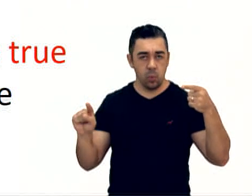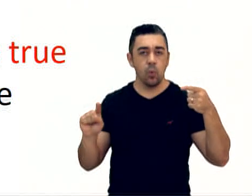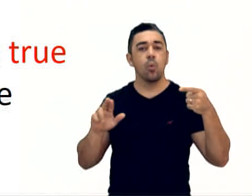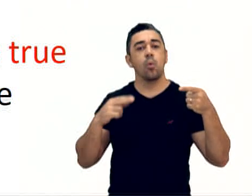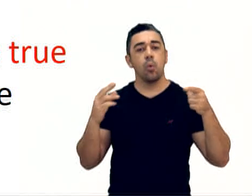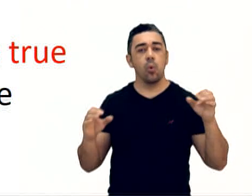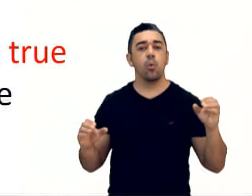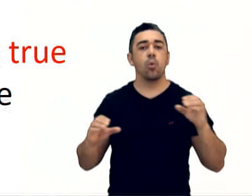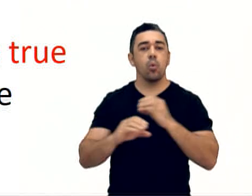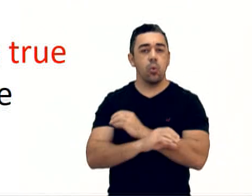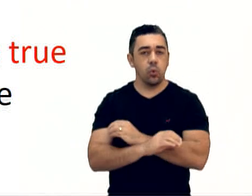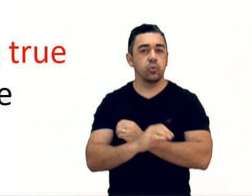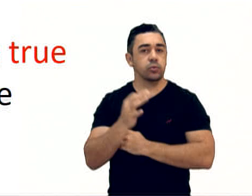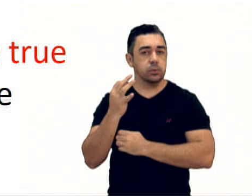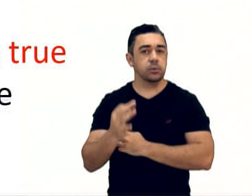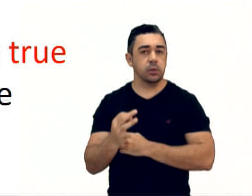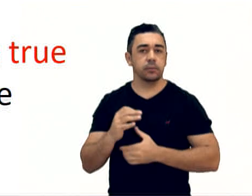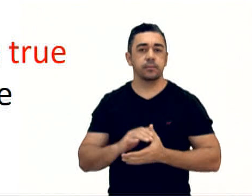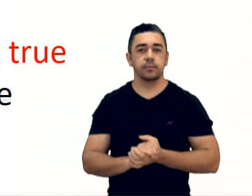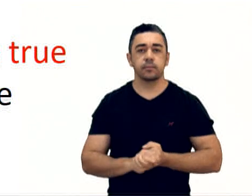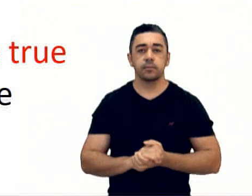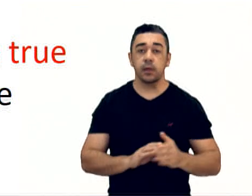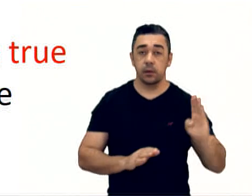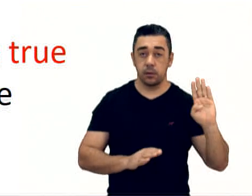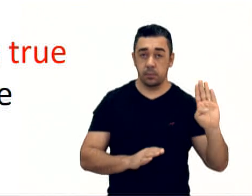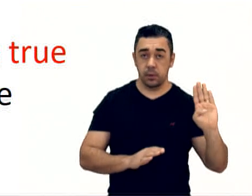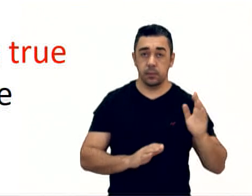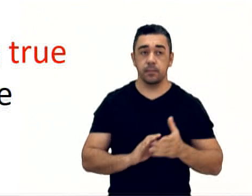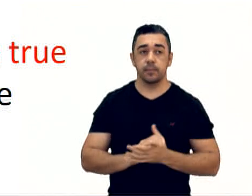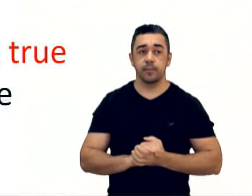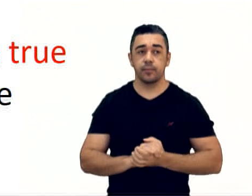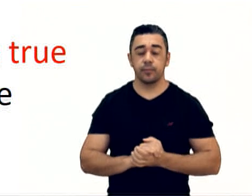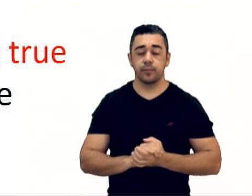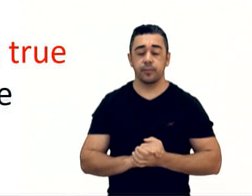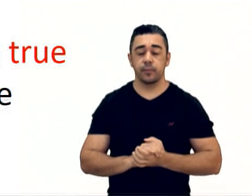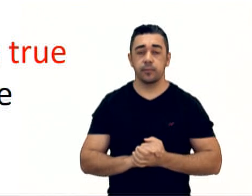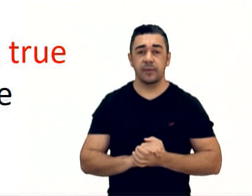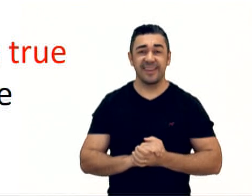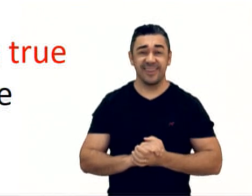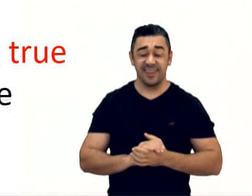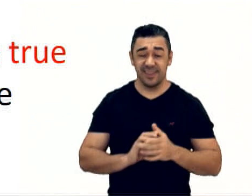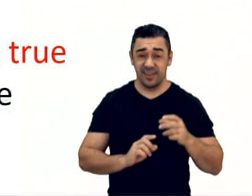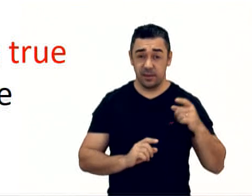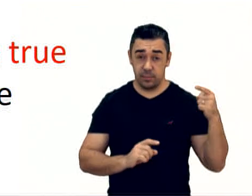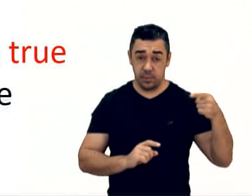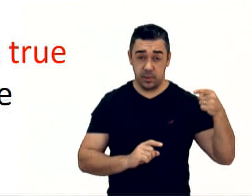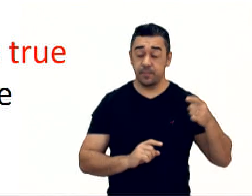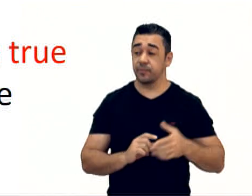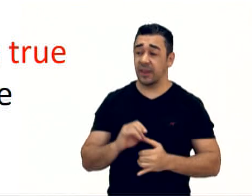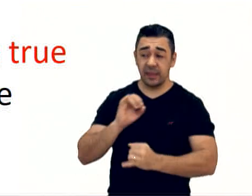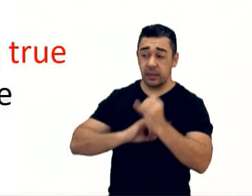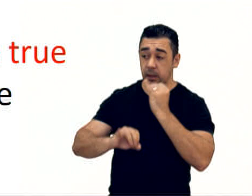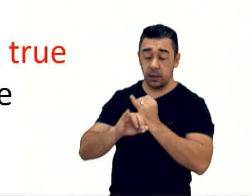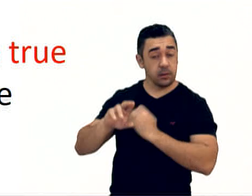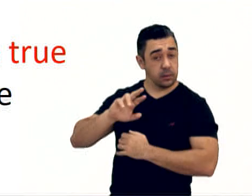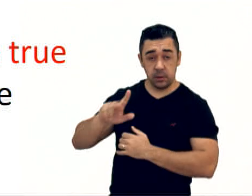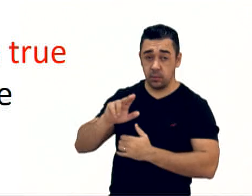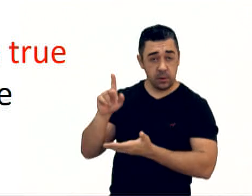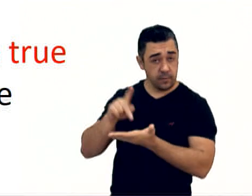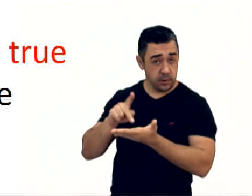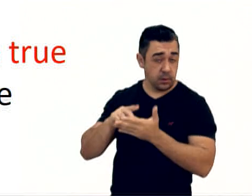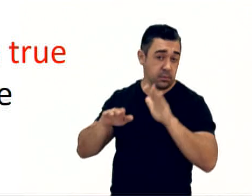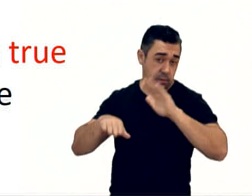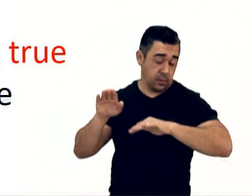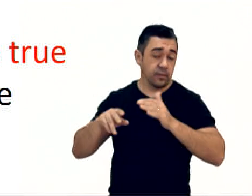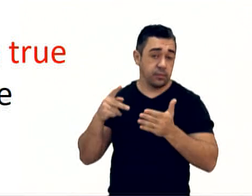coisa está certa. E na letra B, tudo o que está na internet pode não ser verdade. Então,